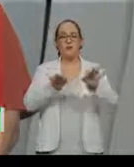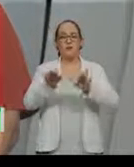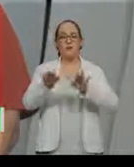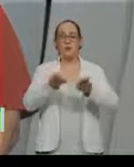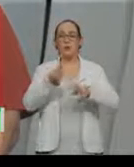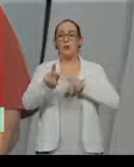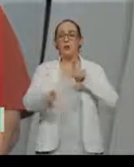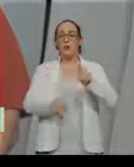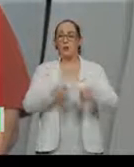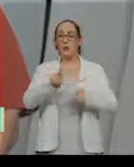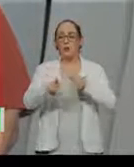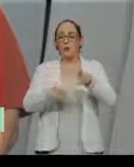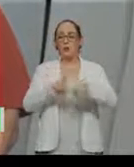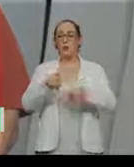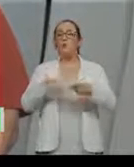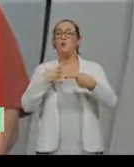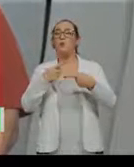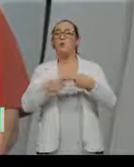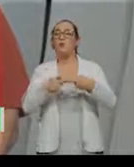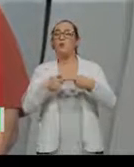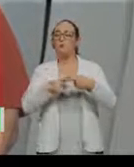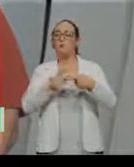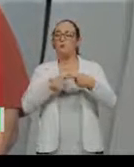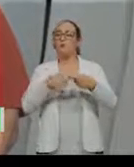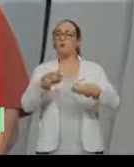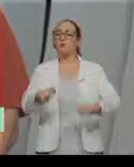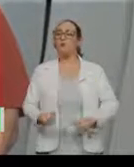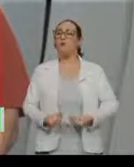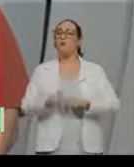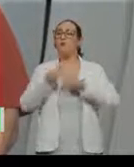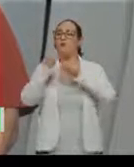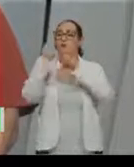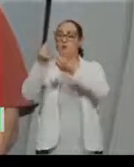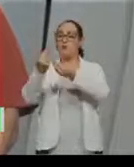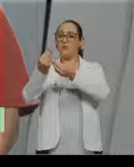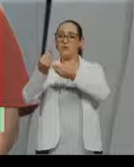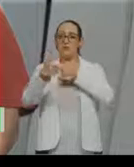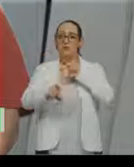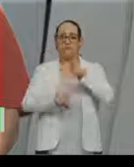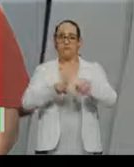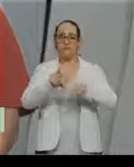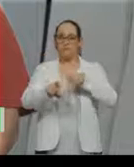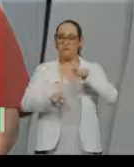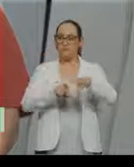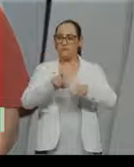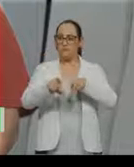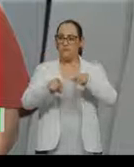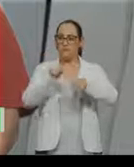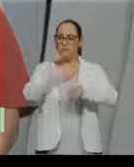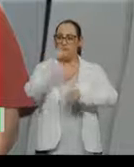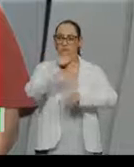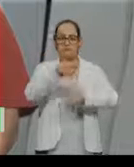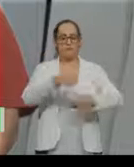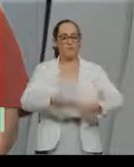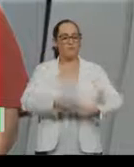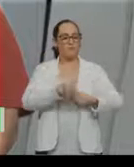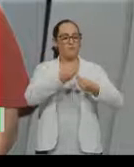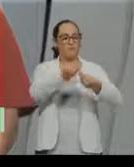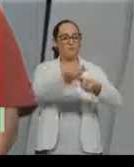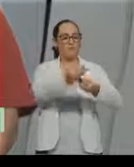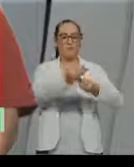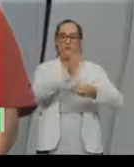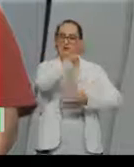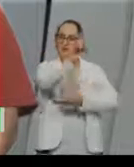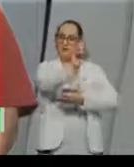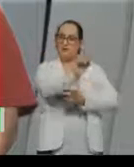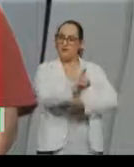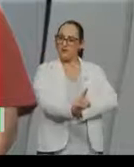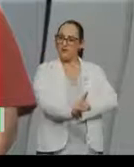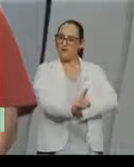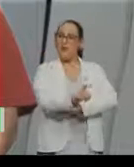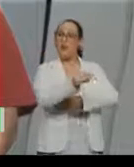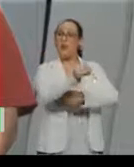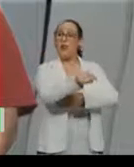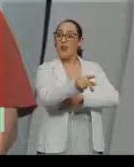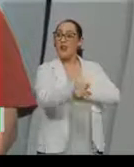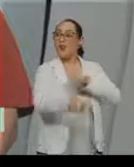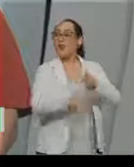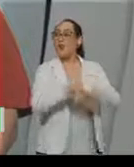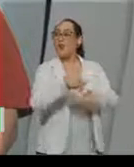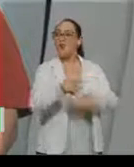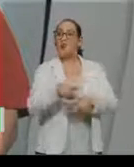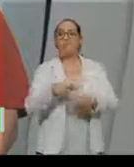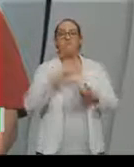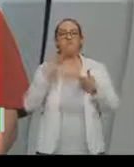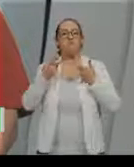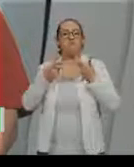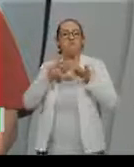vai dar a essa população trabalhadora direitos e essa população trabalhadora não vai questionar